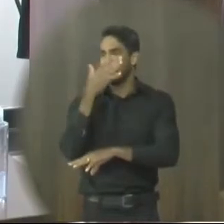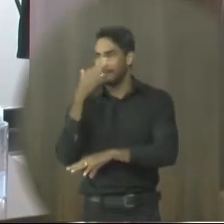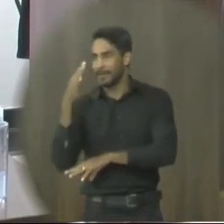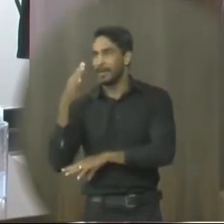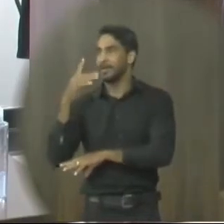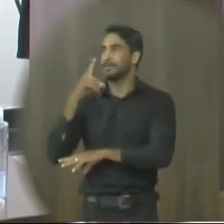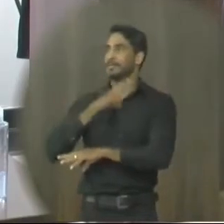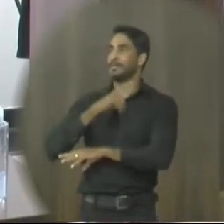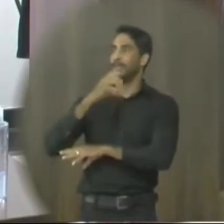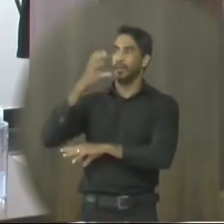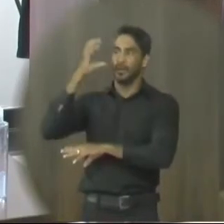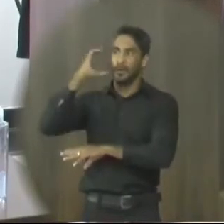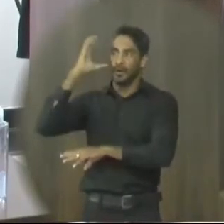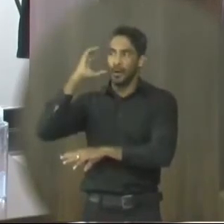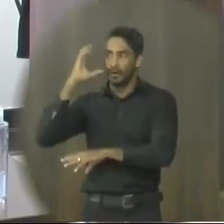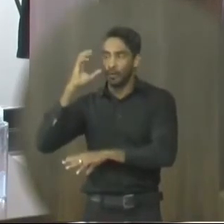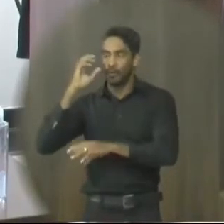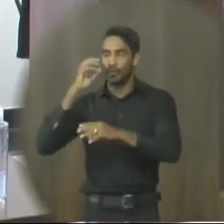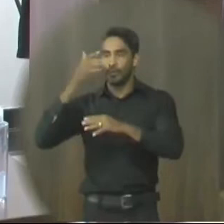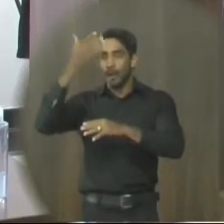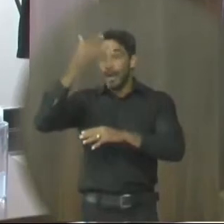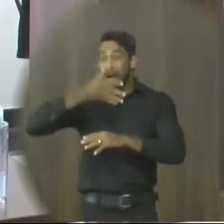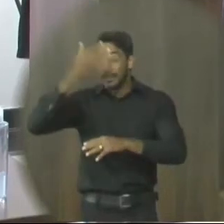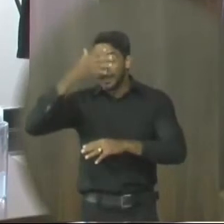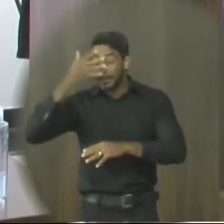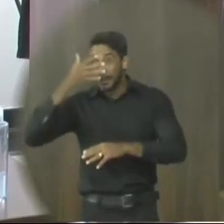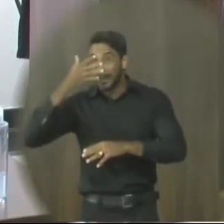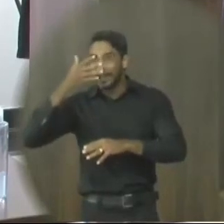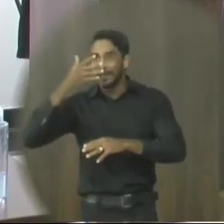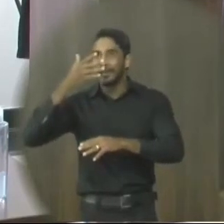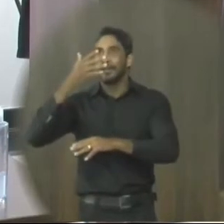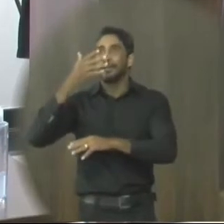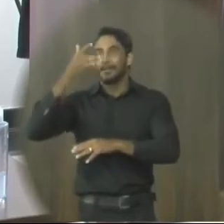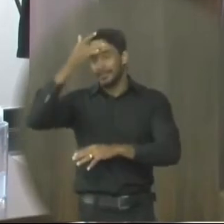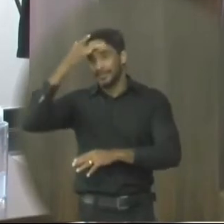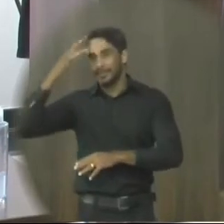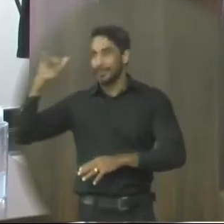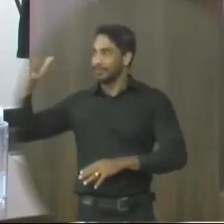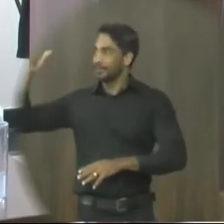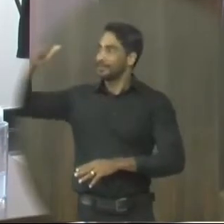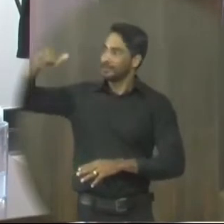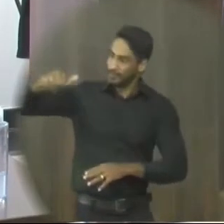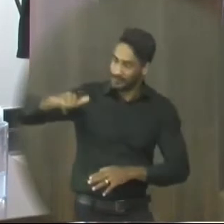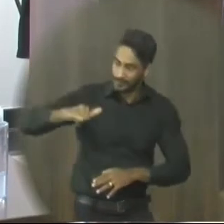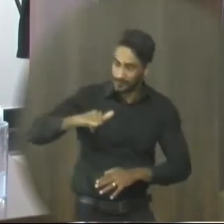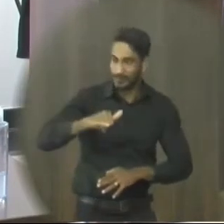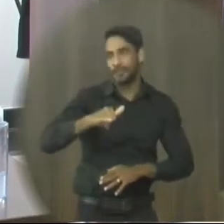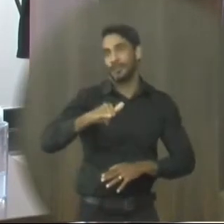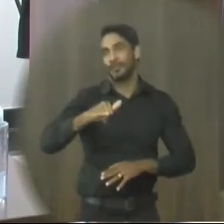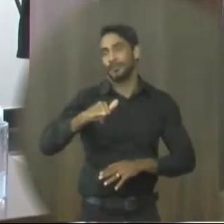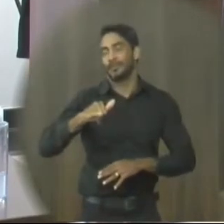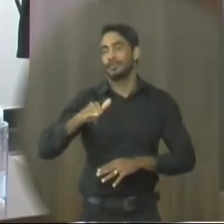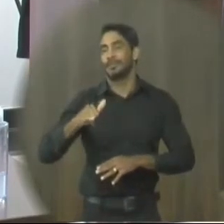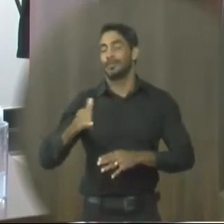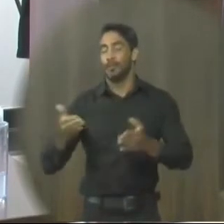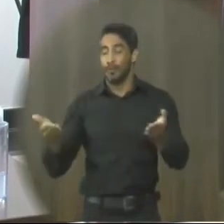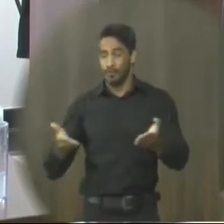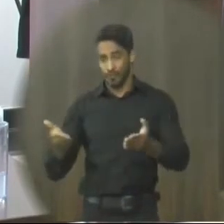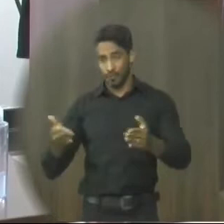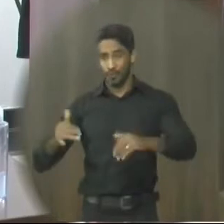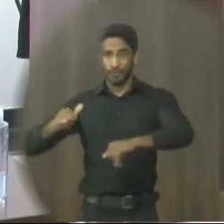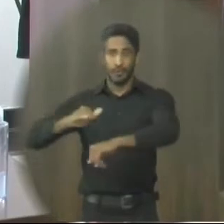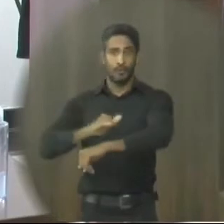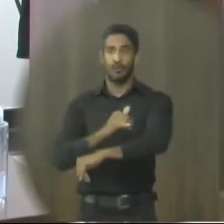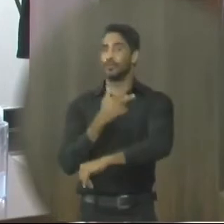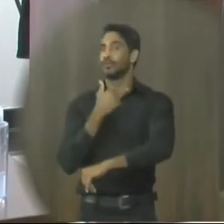coqueiros lá que atrapalha a visão dos pilotos, então já está afetando isso. Então hoje o aeroporto não tem permissão mais